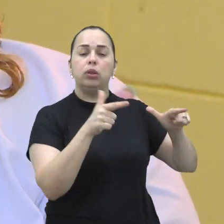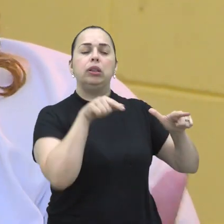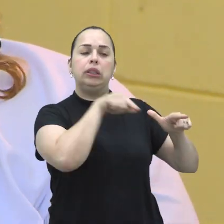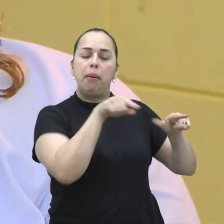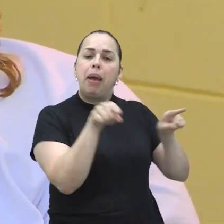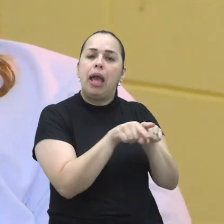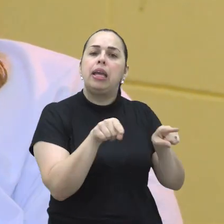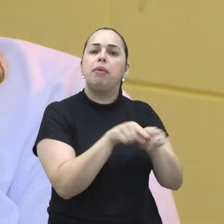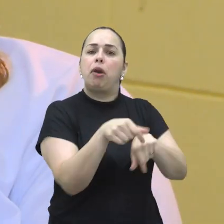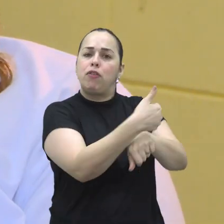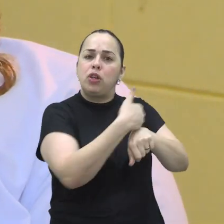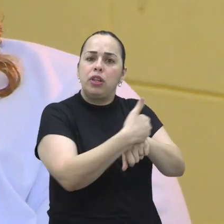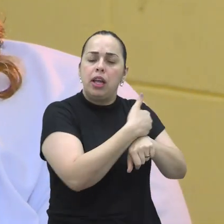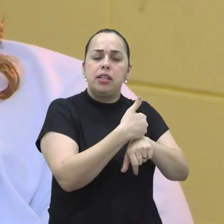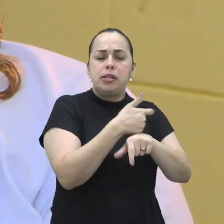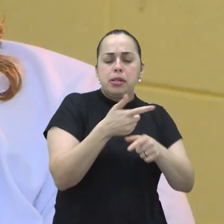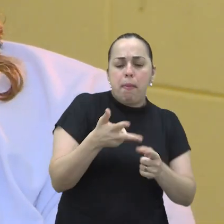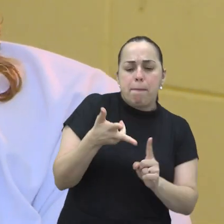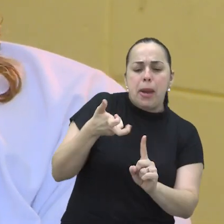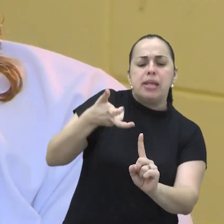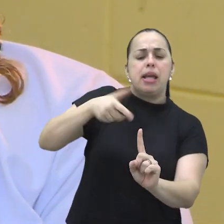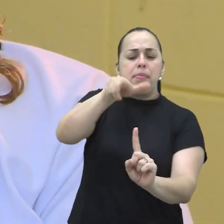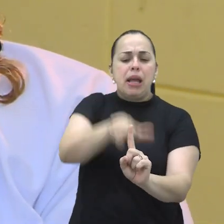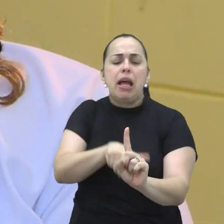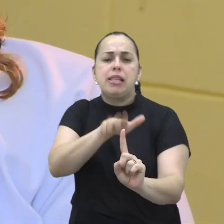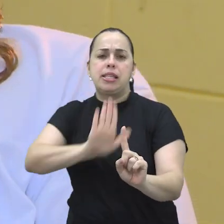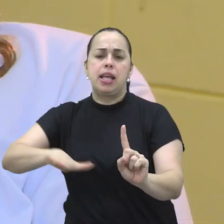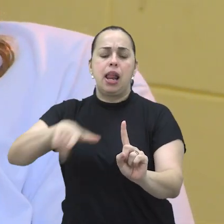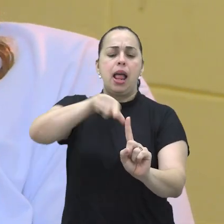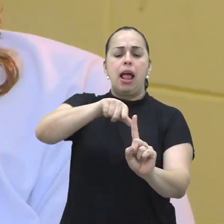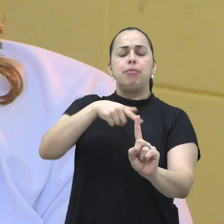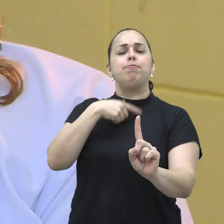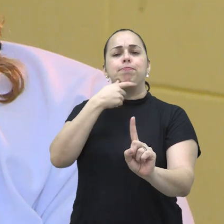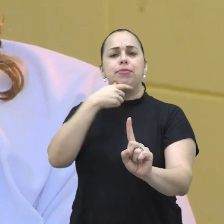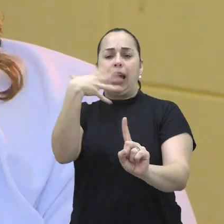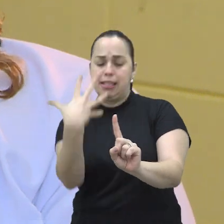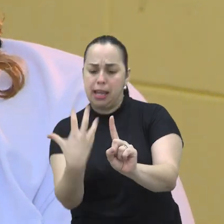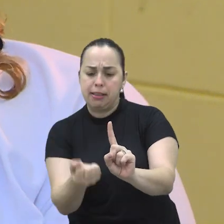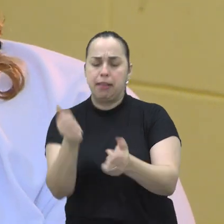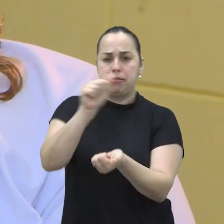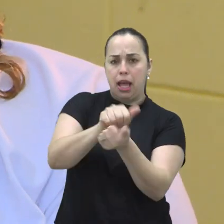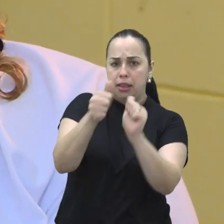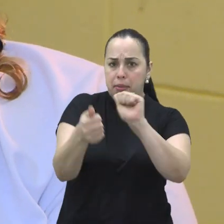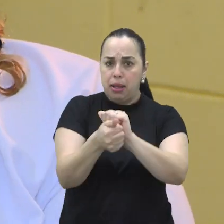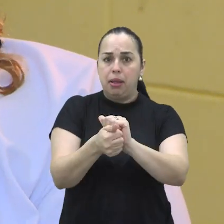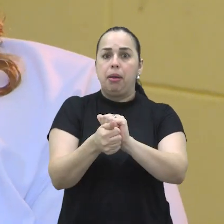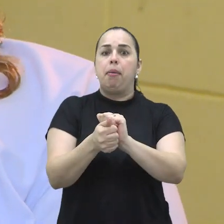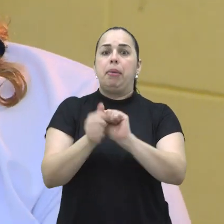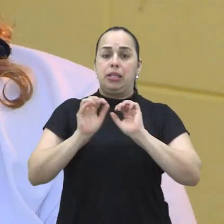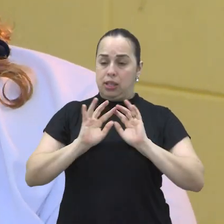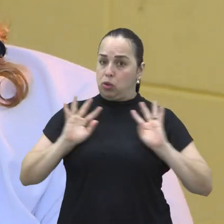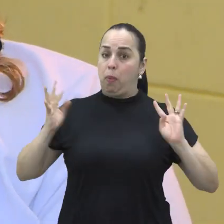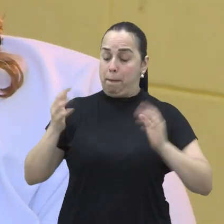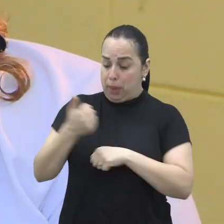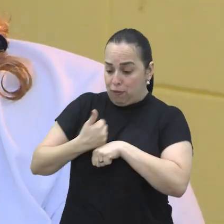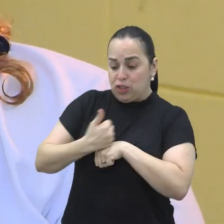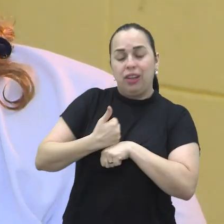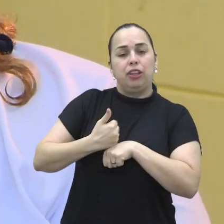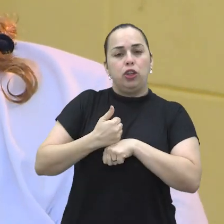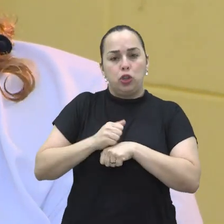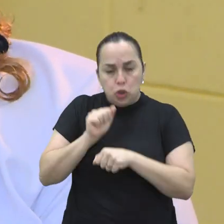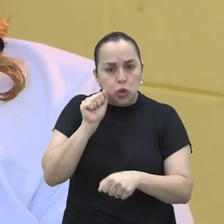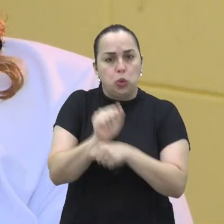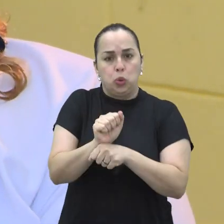ele olha o motor, vê como que é, né? Como que a criança está se adaptando ali, porque tem que ter uma ajuda de todos os lados. A criança tem que